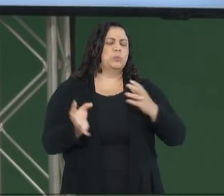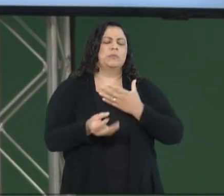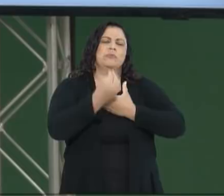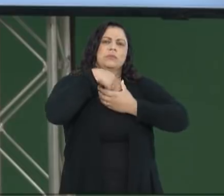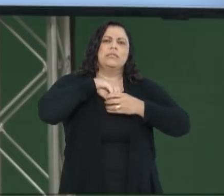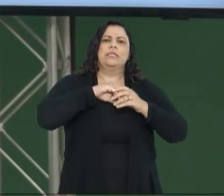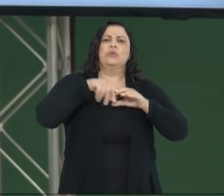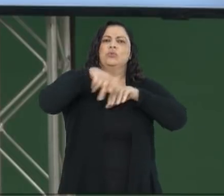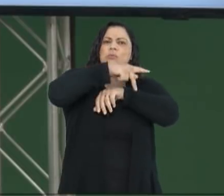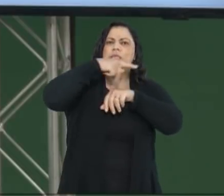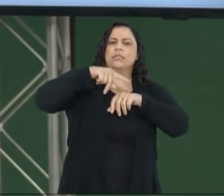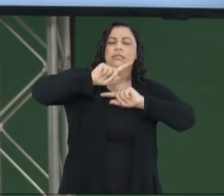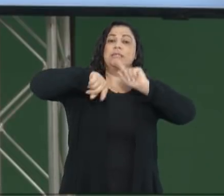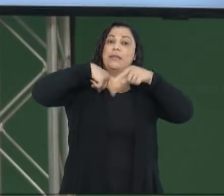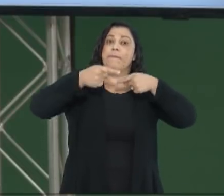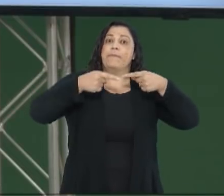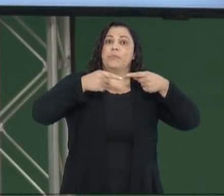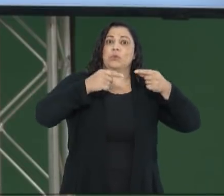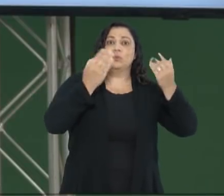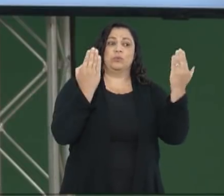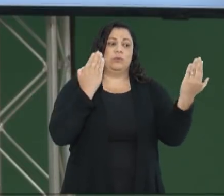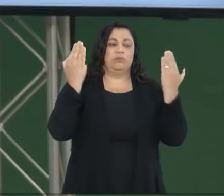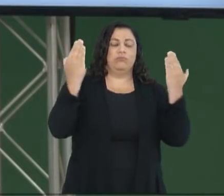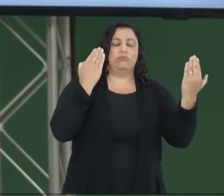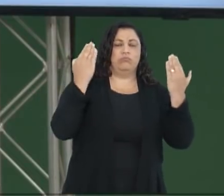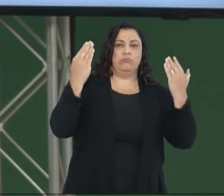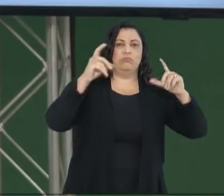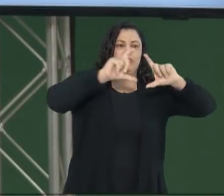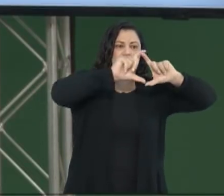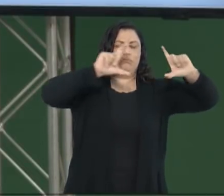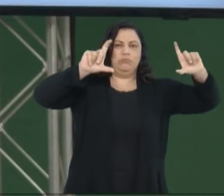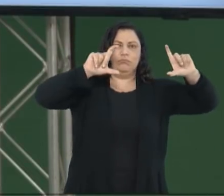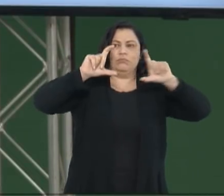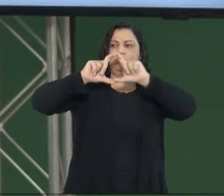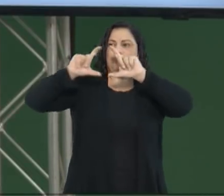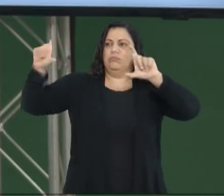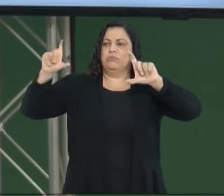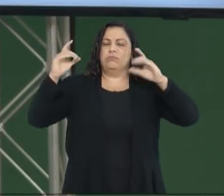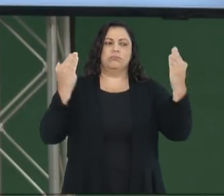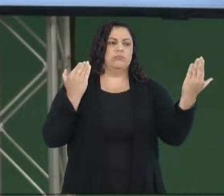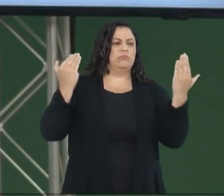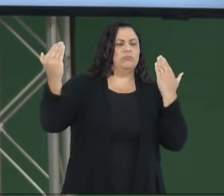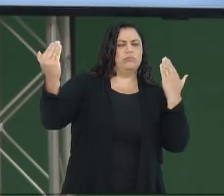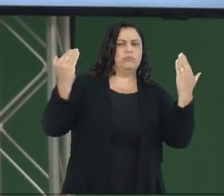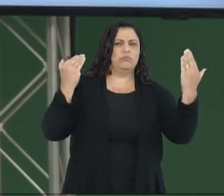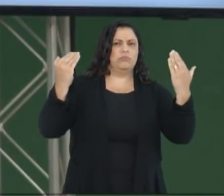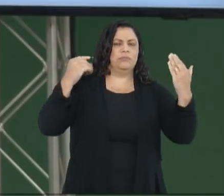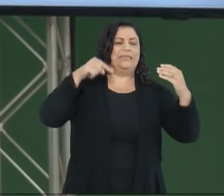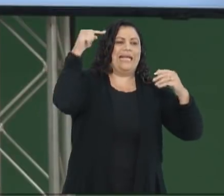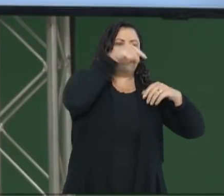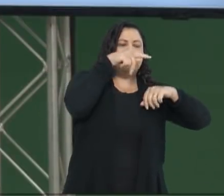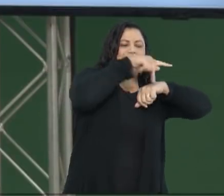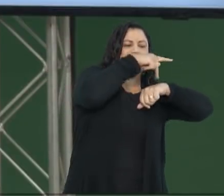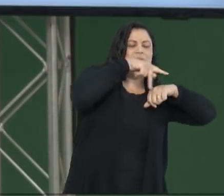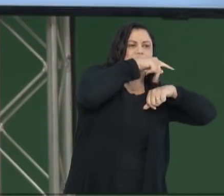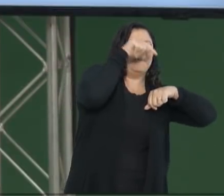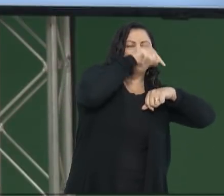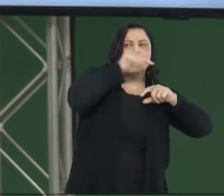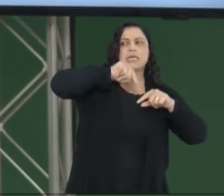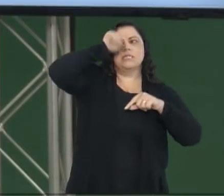podem fazer uma tabela com comparações. Então, em tal país é desta forma, no outro desta outra